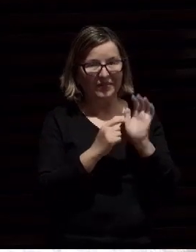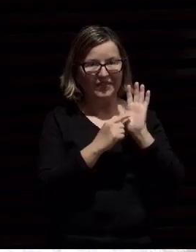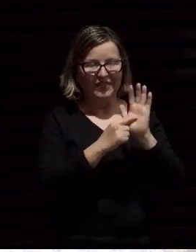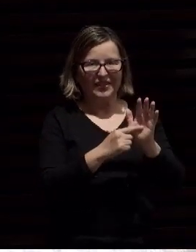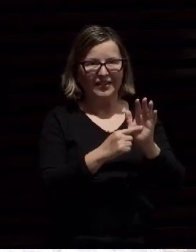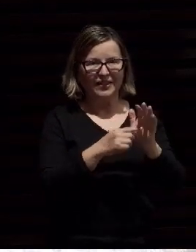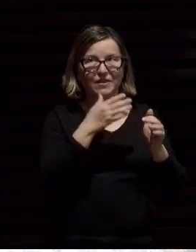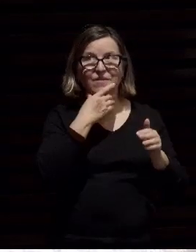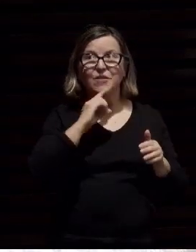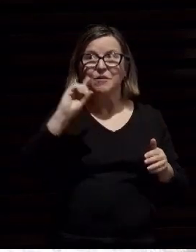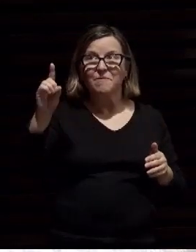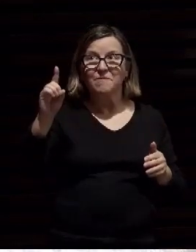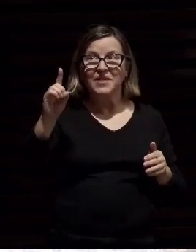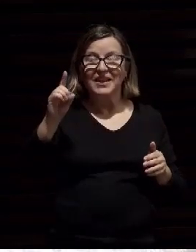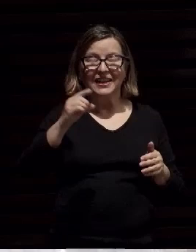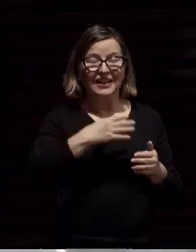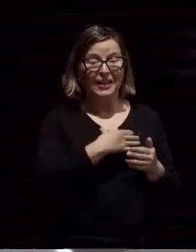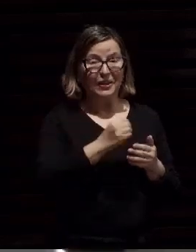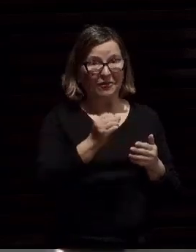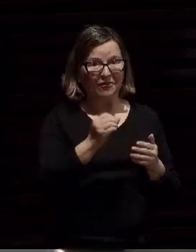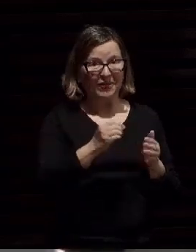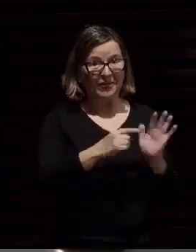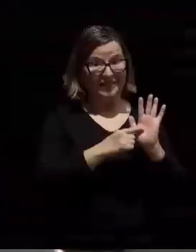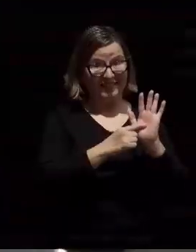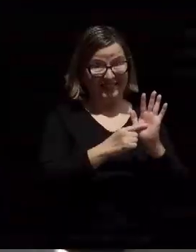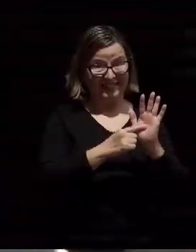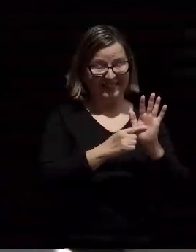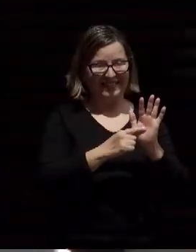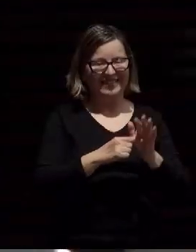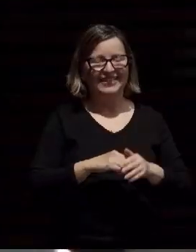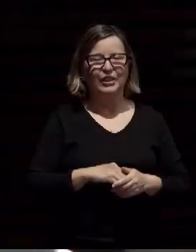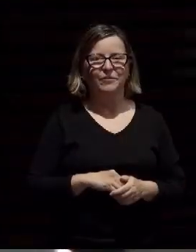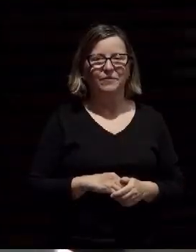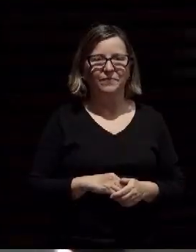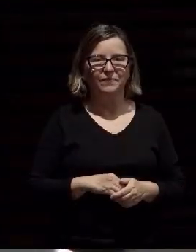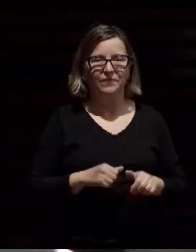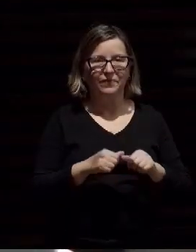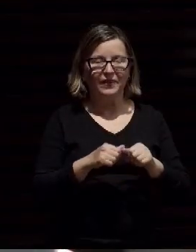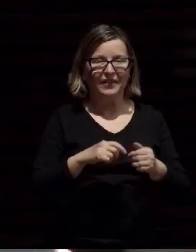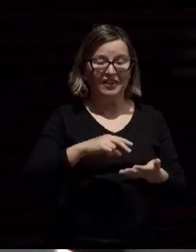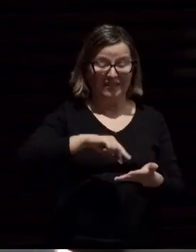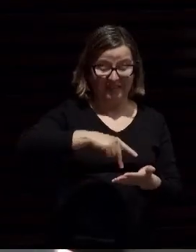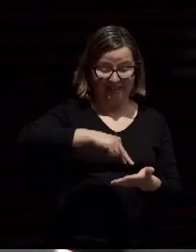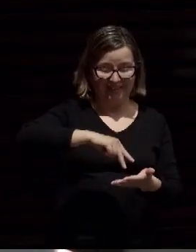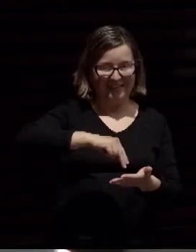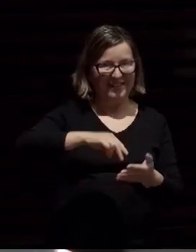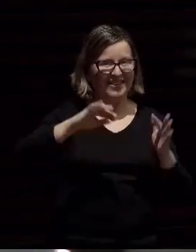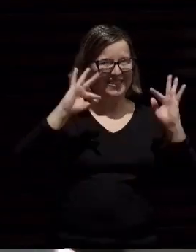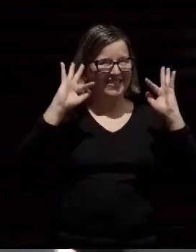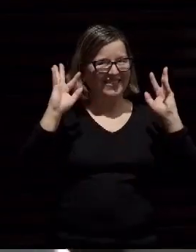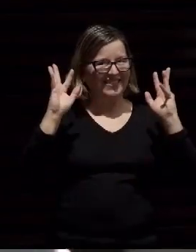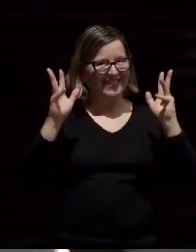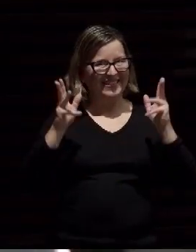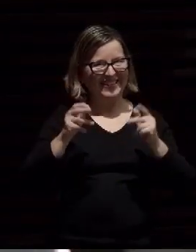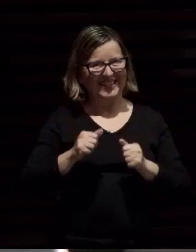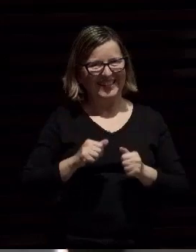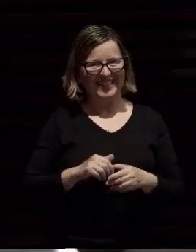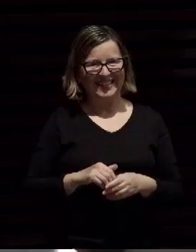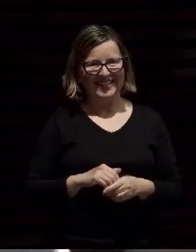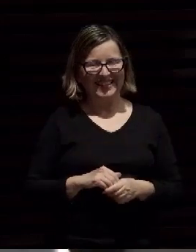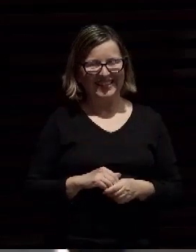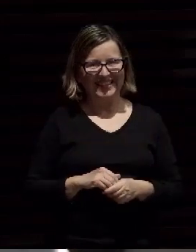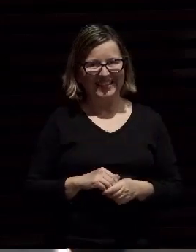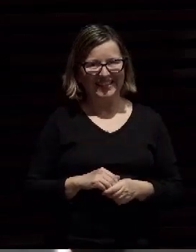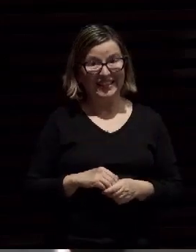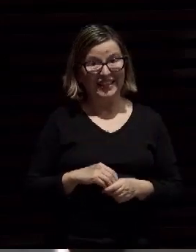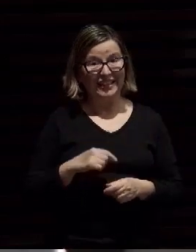Filho em evidência. Essa dança é extremamente maravilhosa. Eu